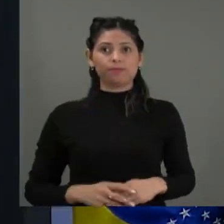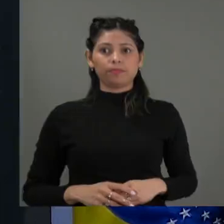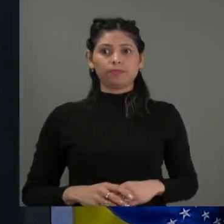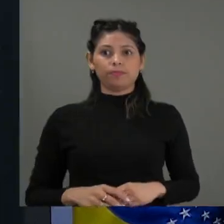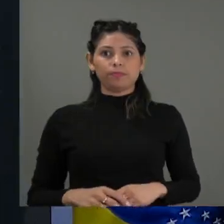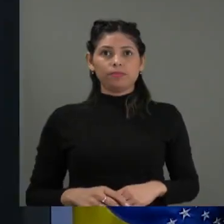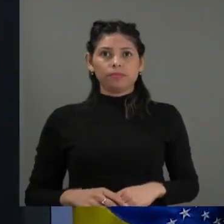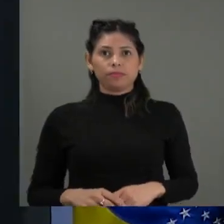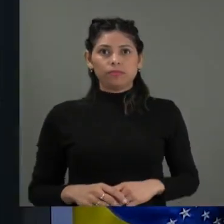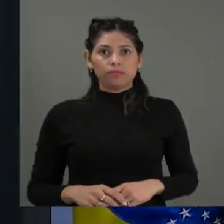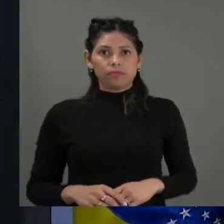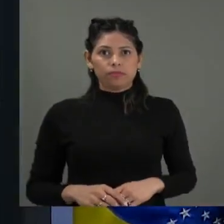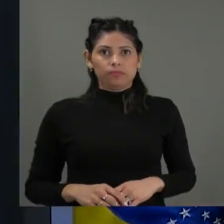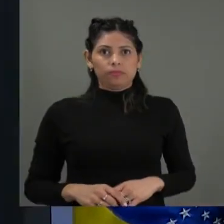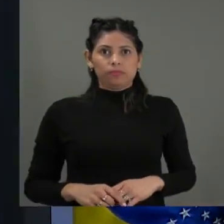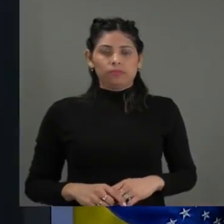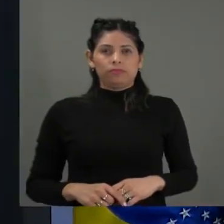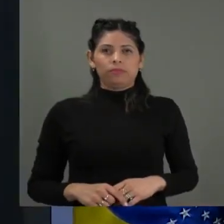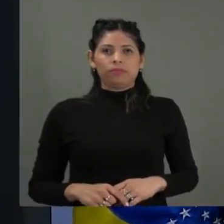há muitos anos.